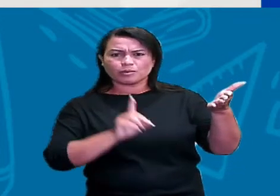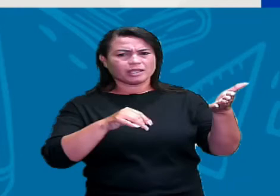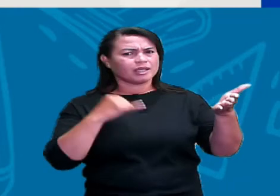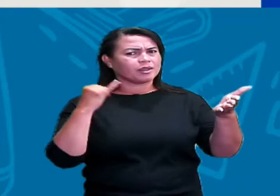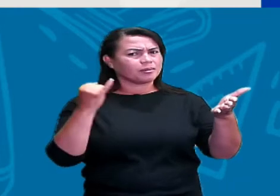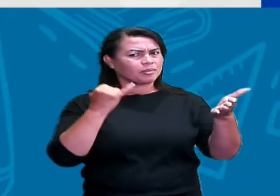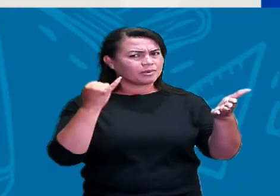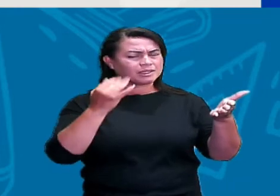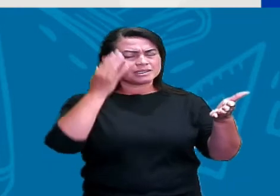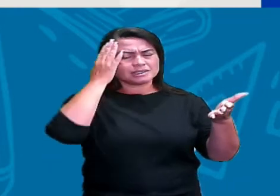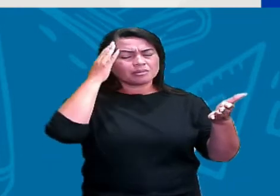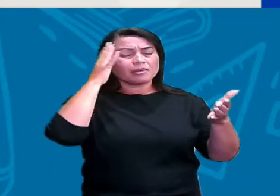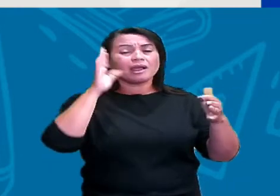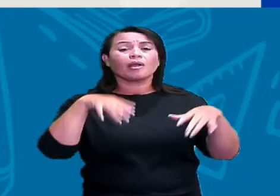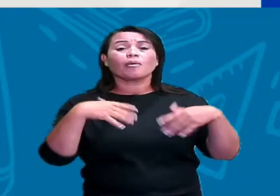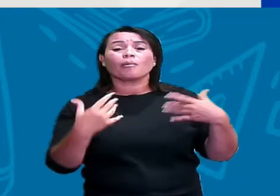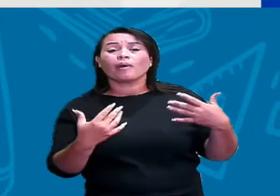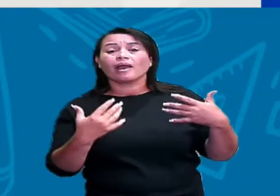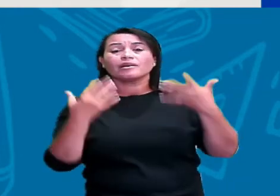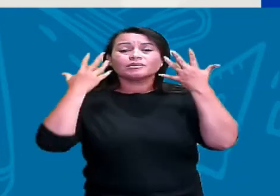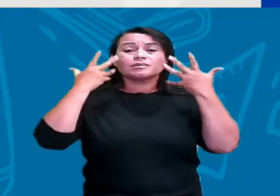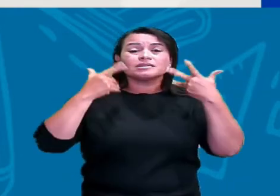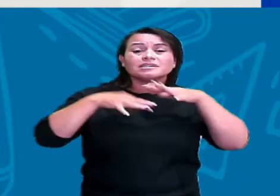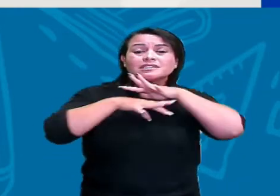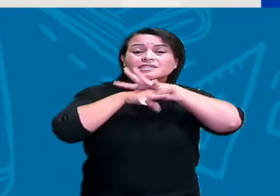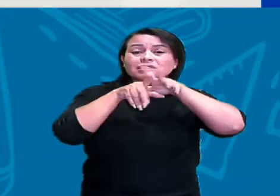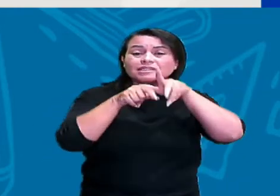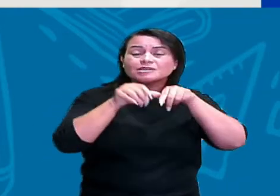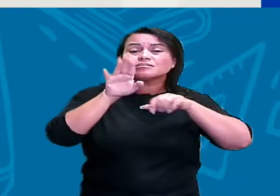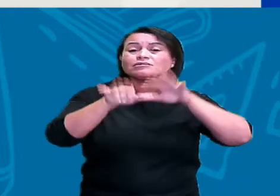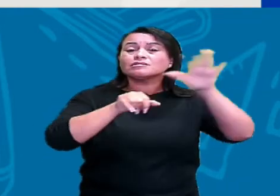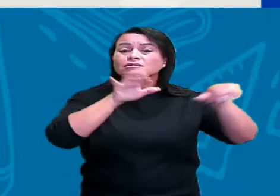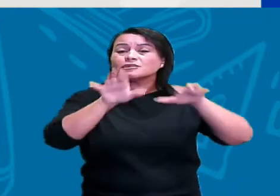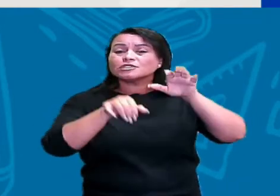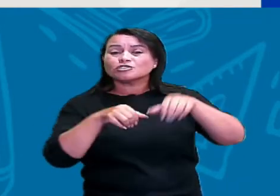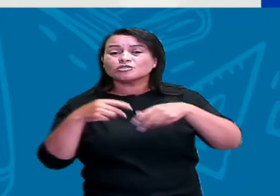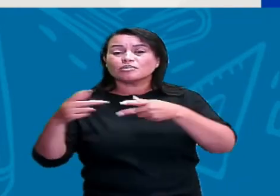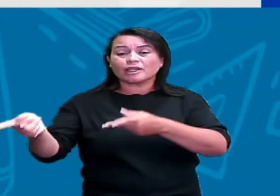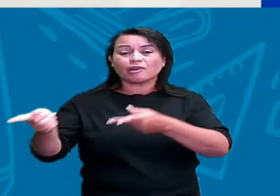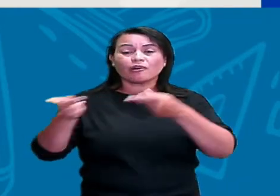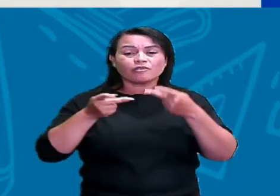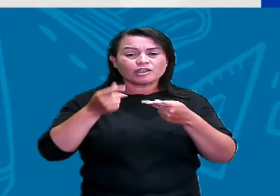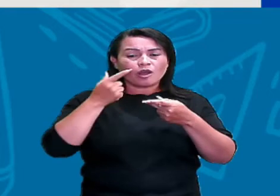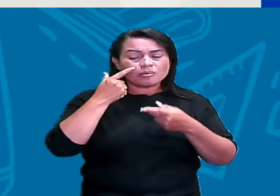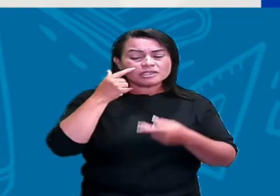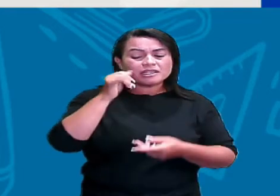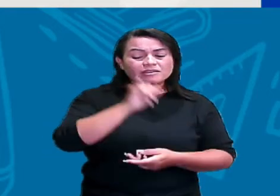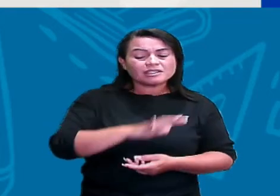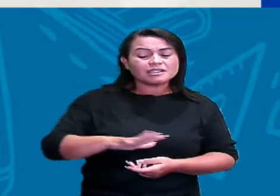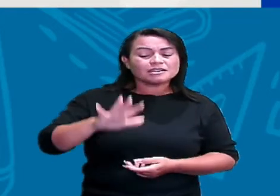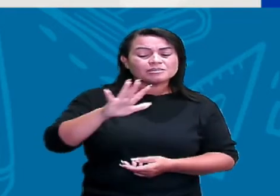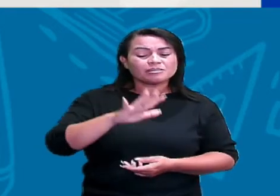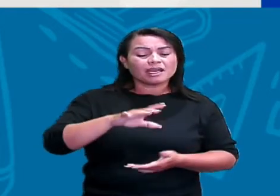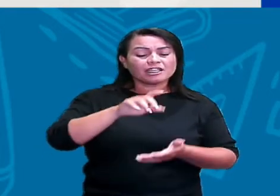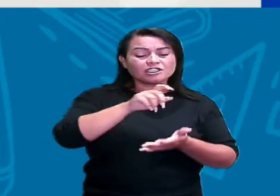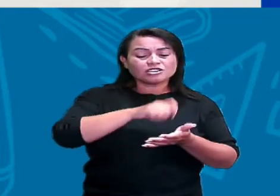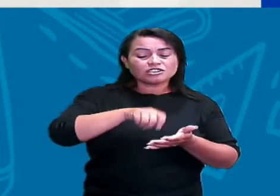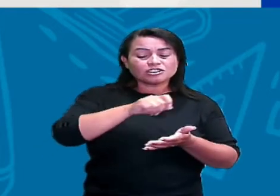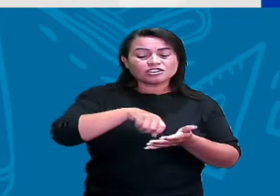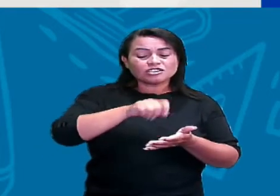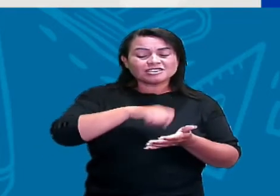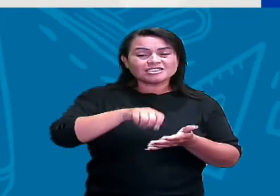cada animal que ela vai convidar. Então, observe as imagens, tá certo? E escreva o nome